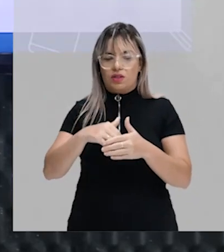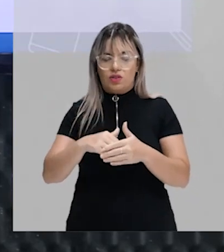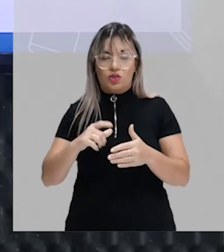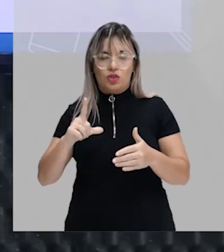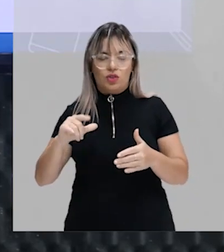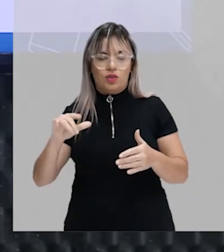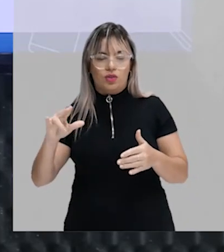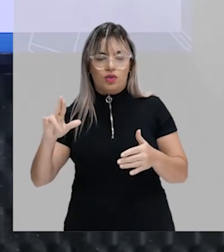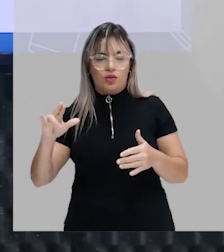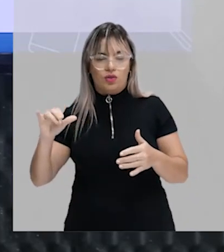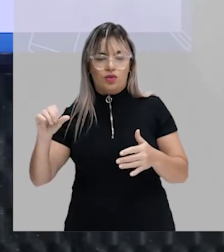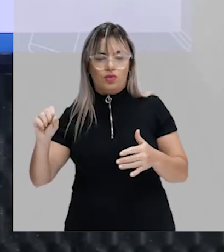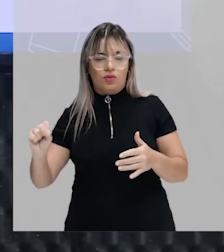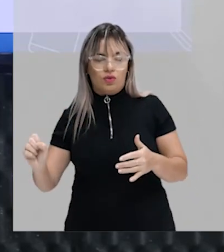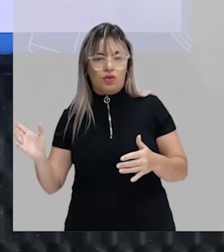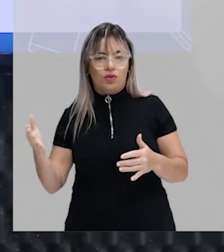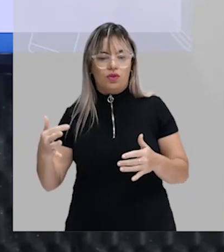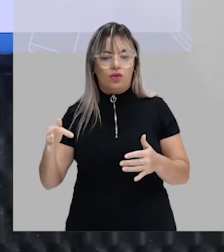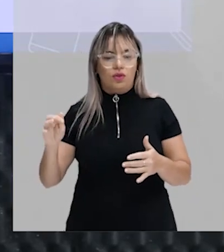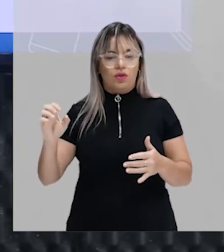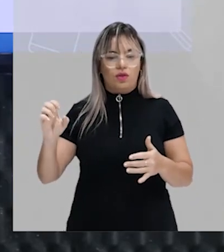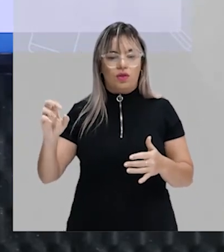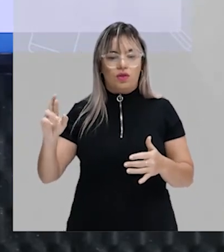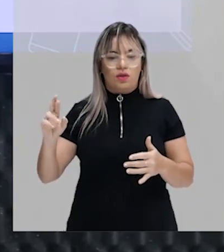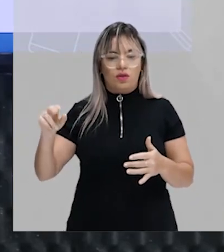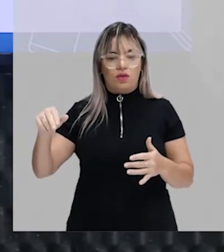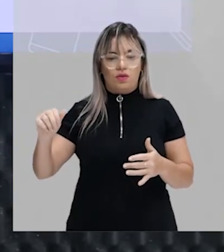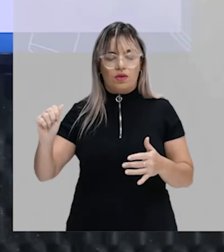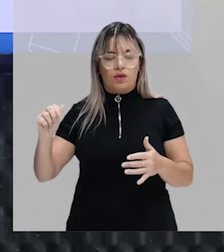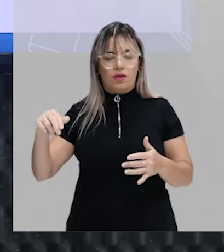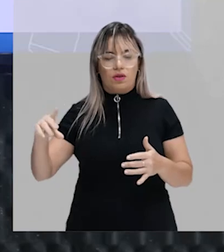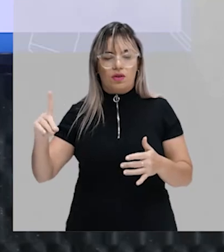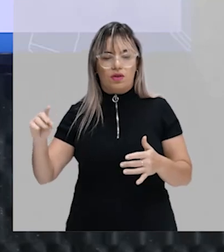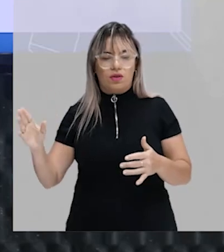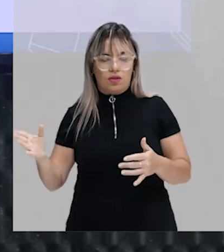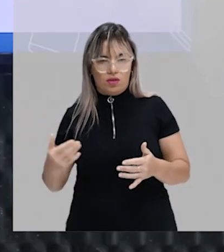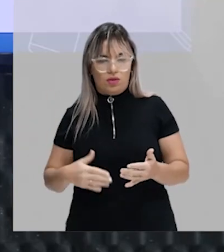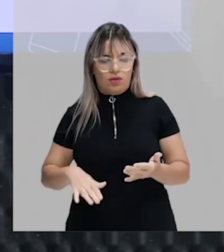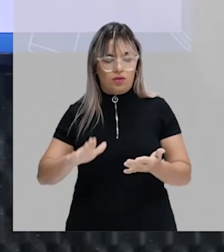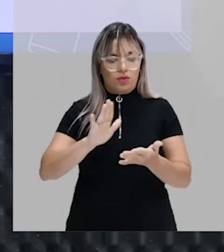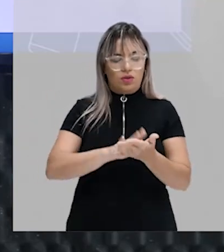aí, em atividade de leitura e interpretação, tá bom?